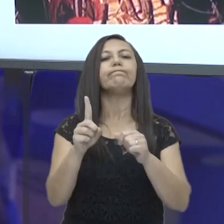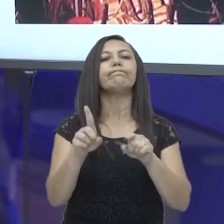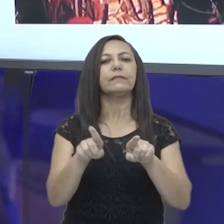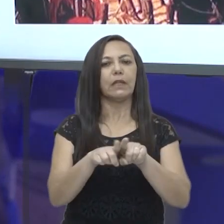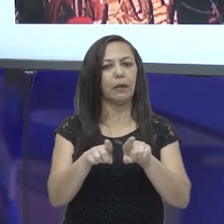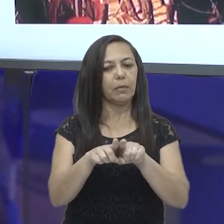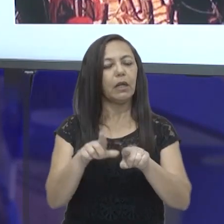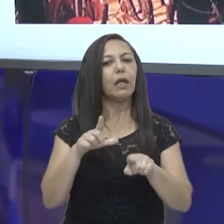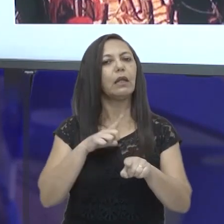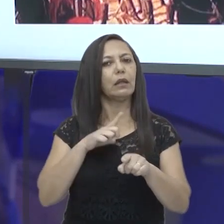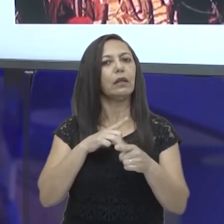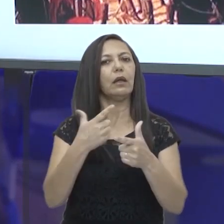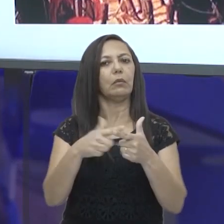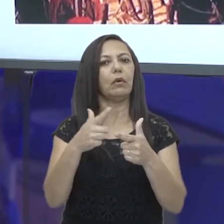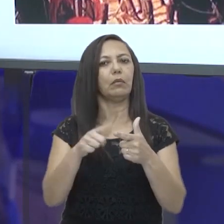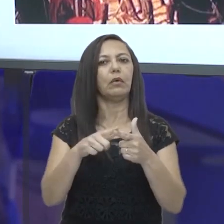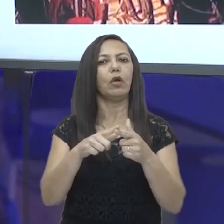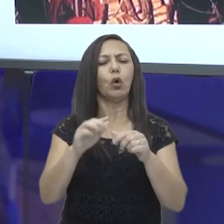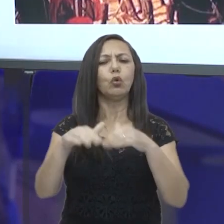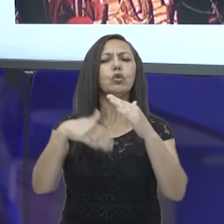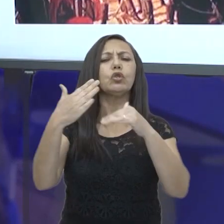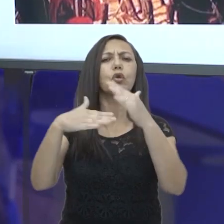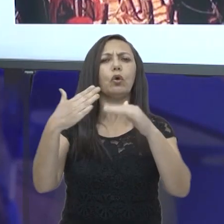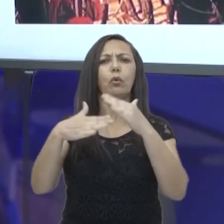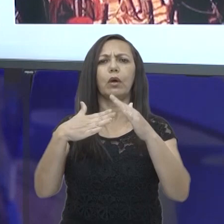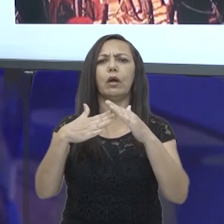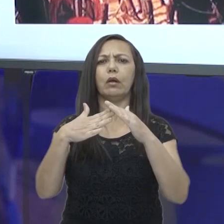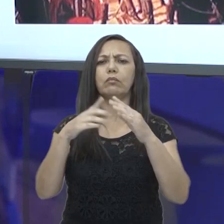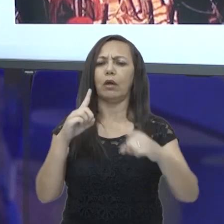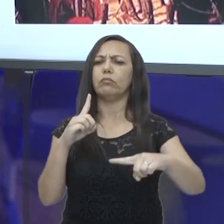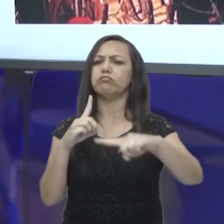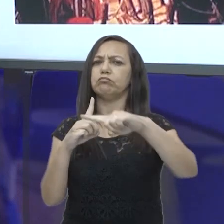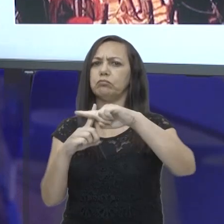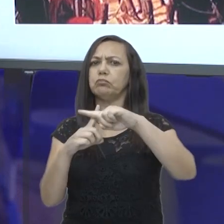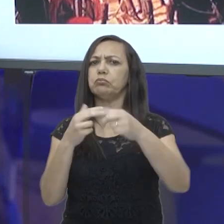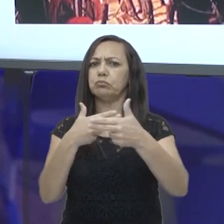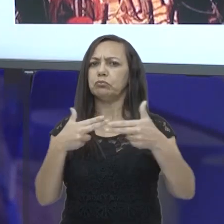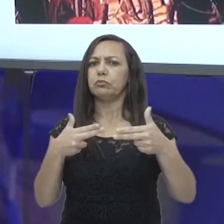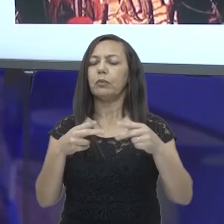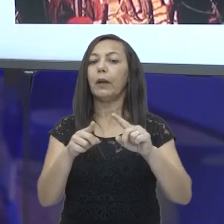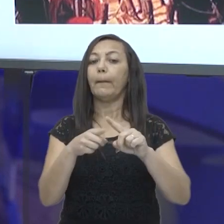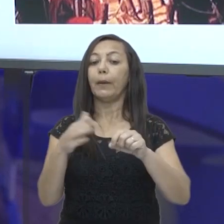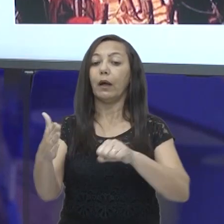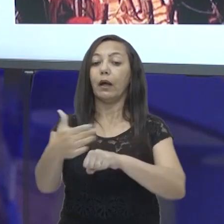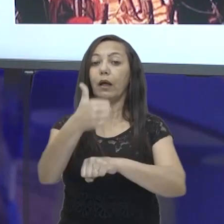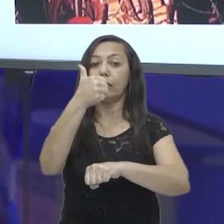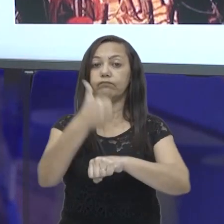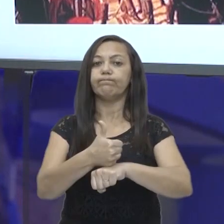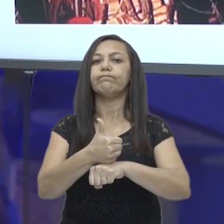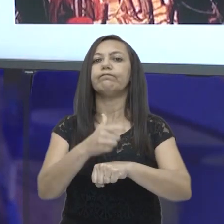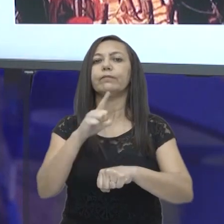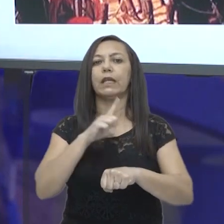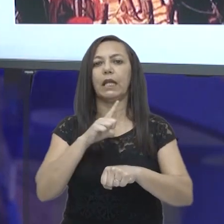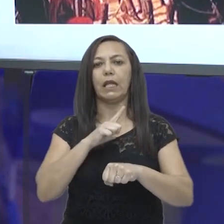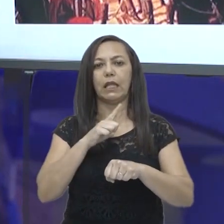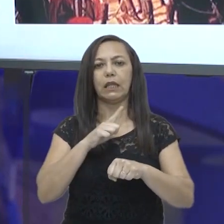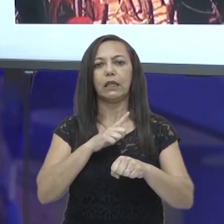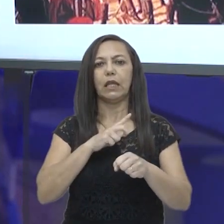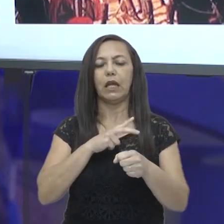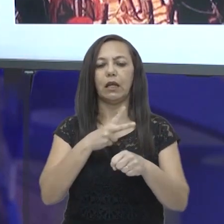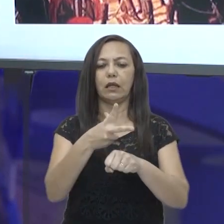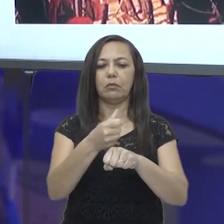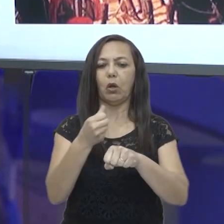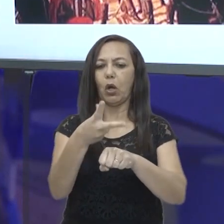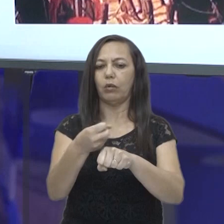desenvolvimento é uma sequência posterior. Início, toda colonização, ela vem com a sua